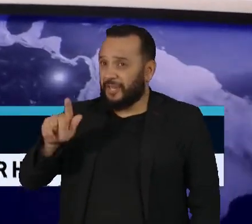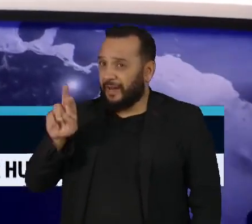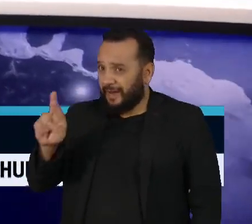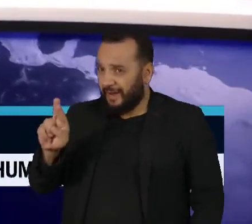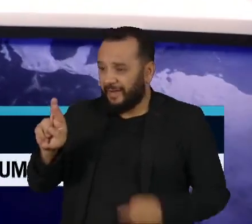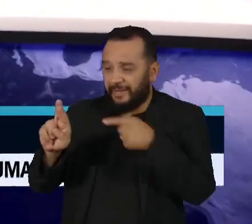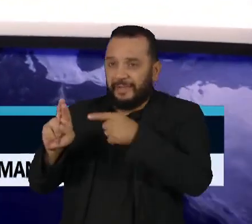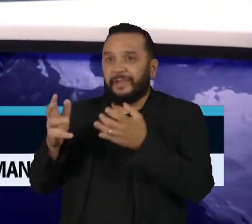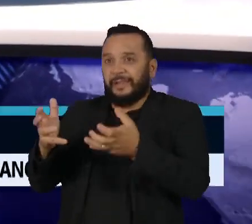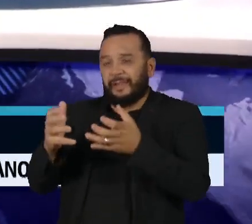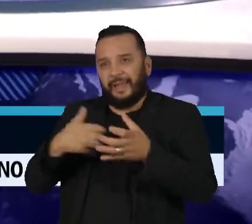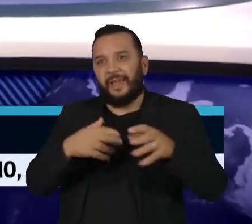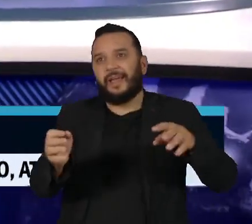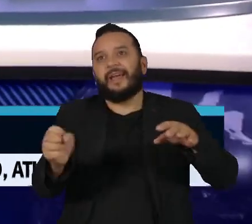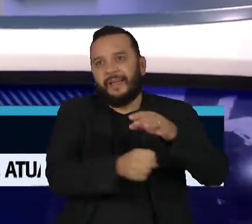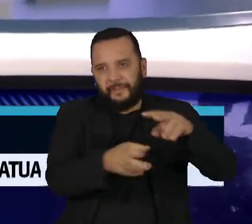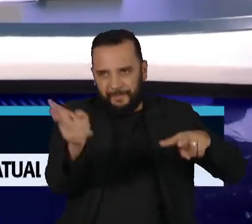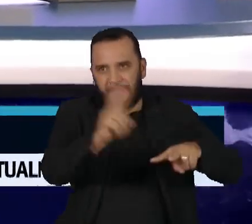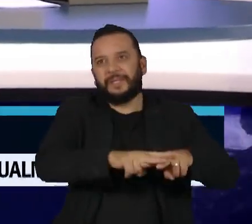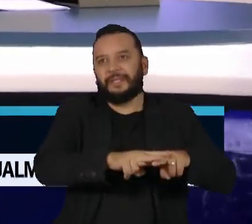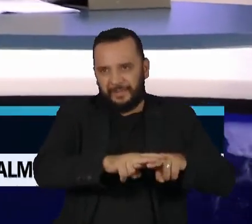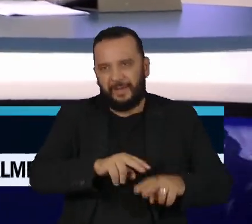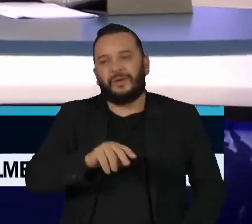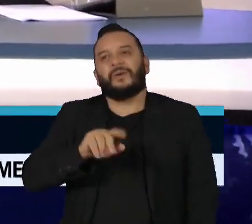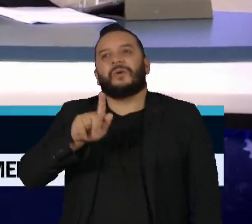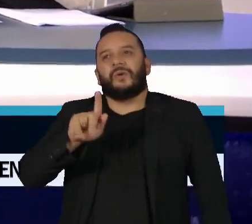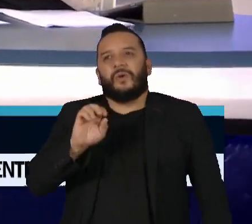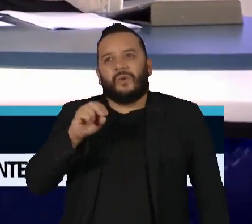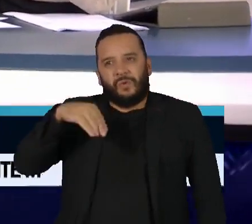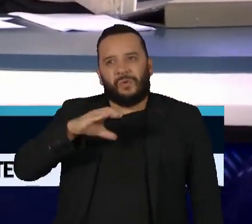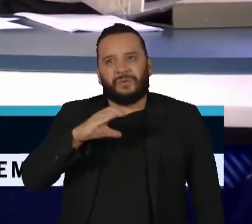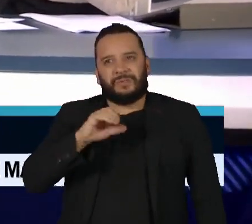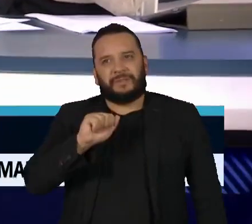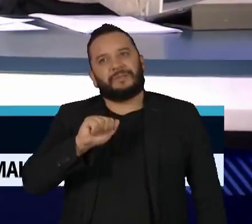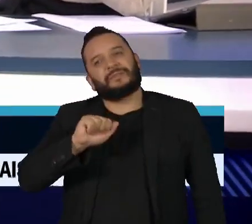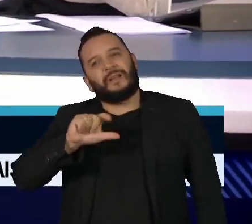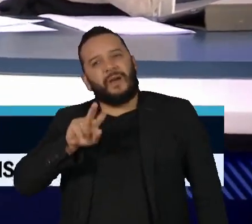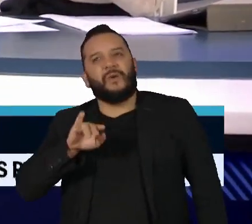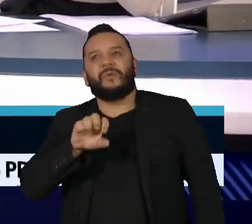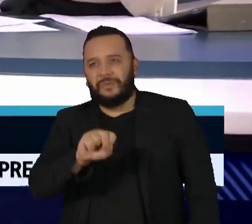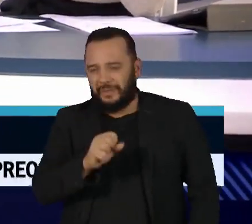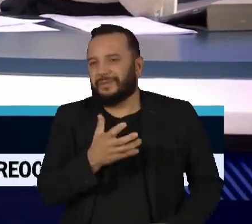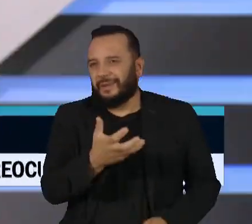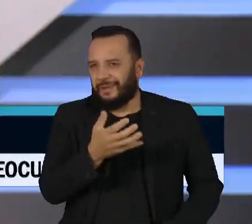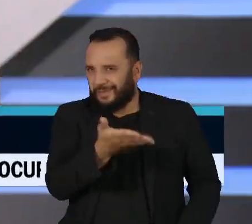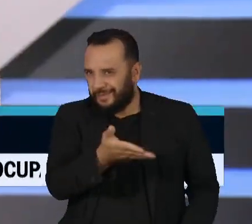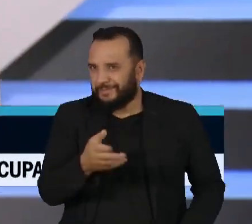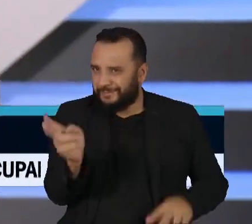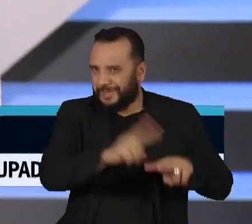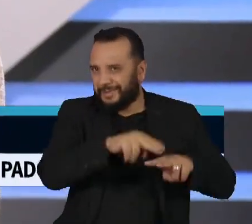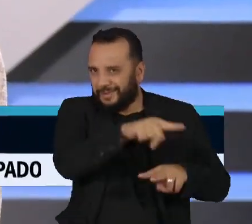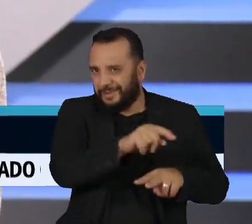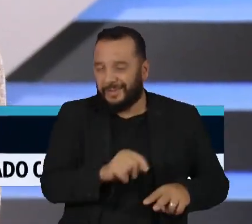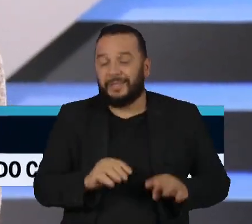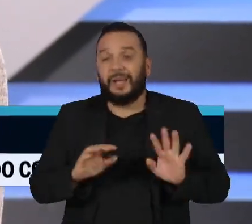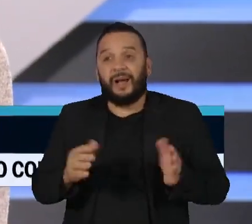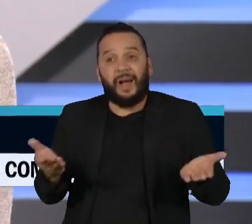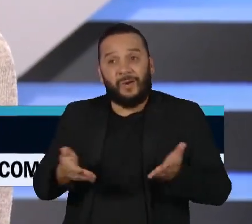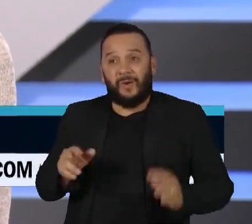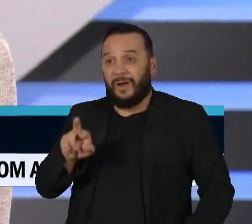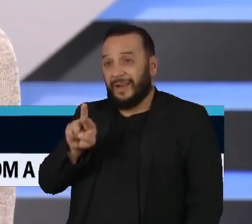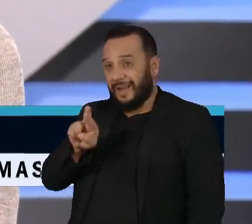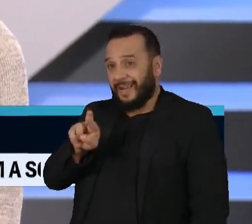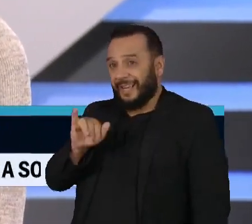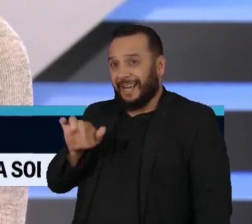de Gonçalves Dias né e depois da intervenção a segurança no distrito federal o Ricardo com a pele parece que virou uma espécie de